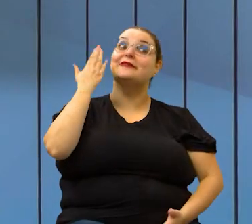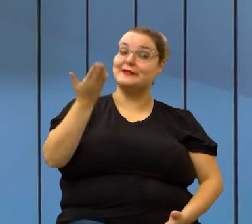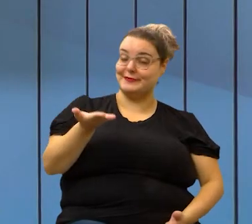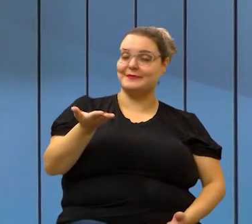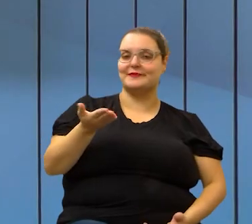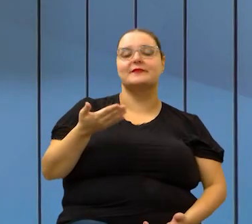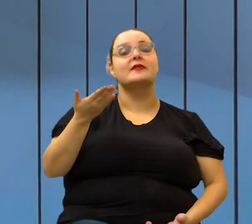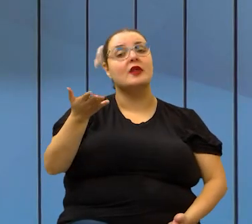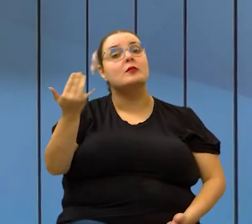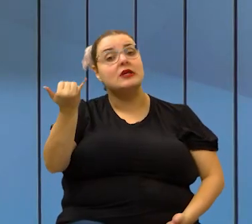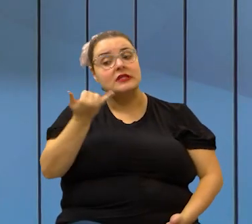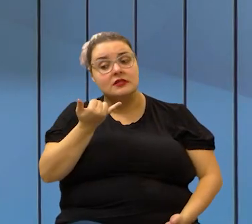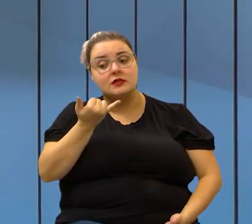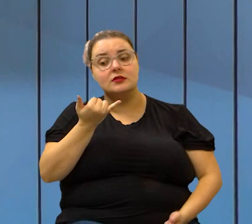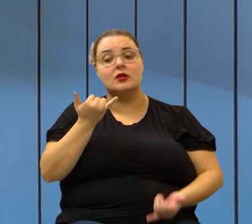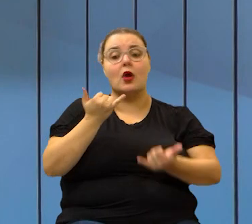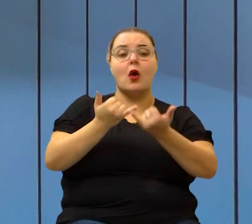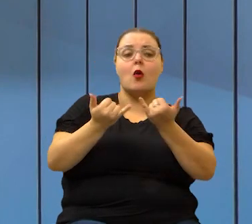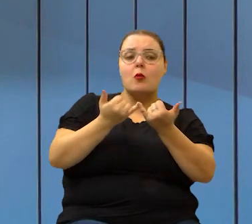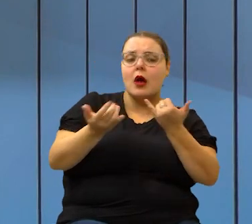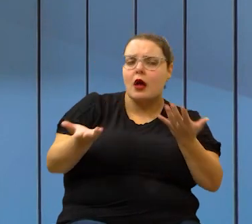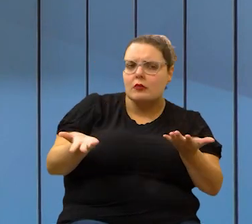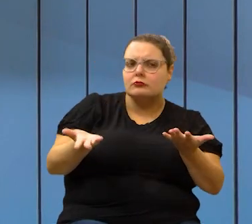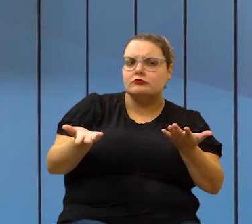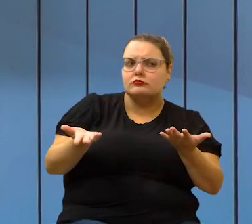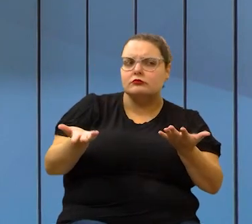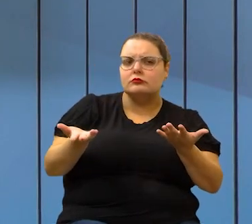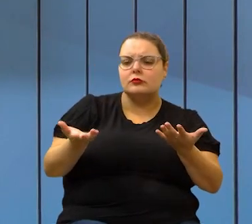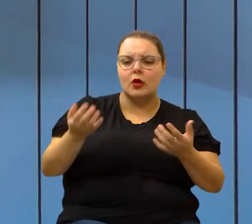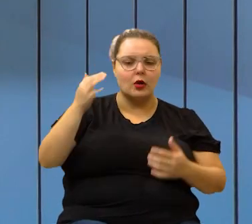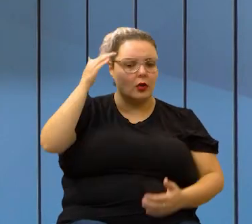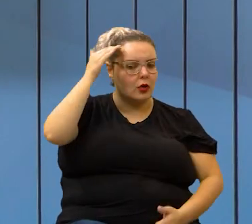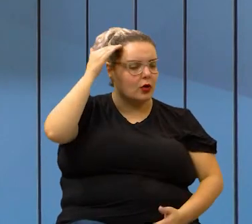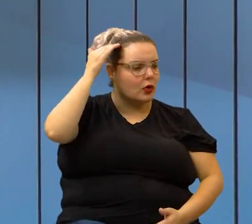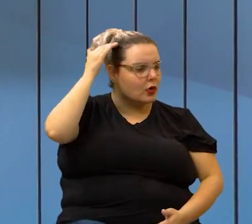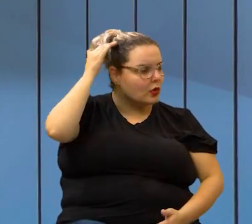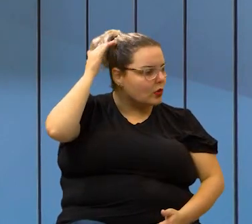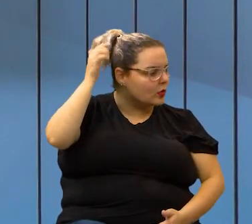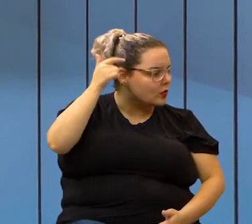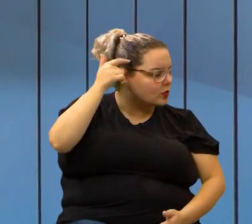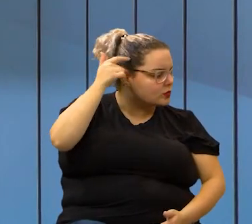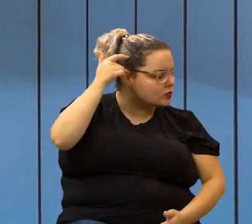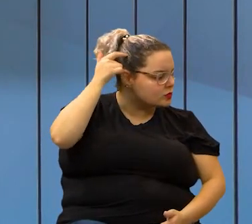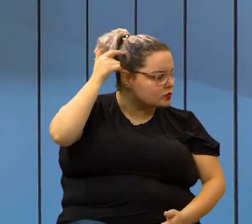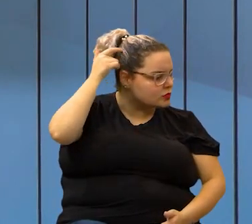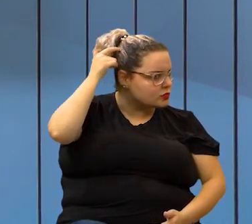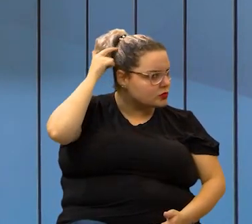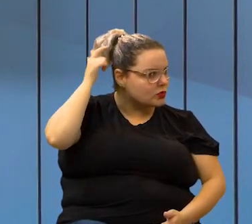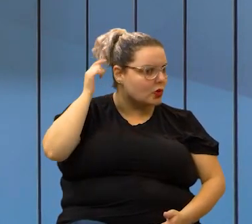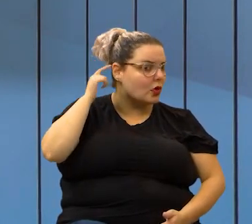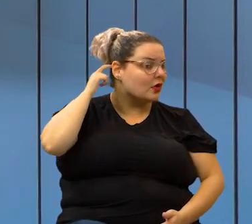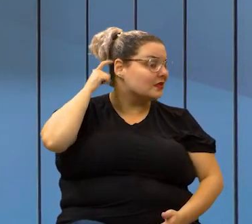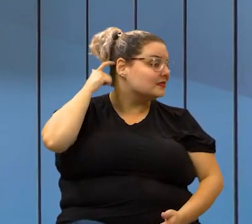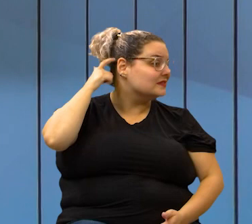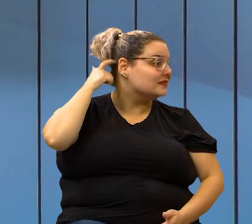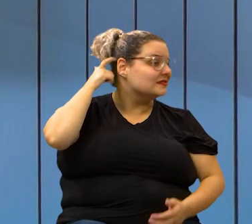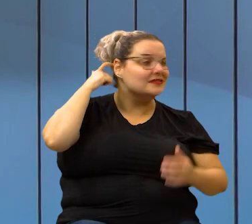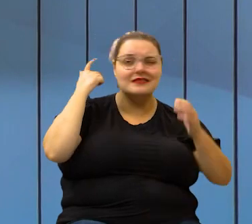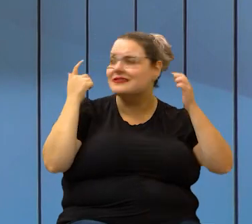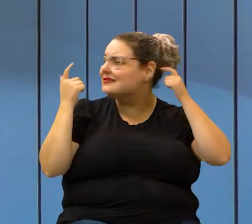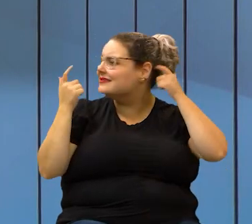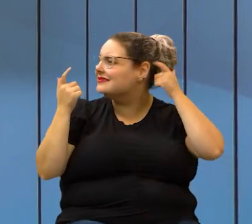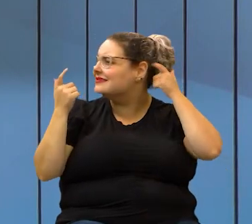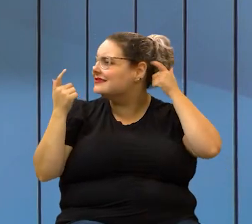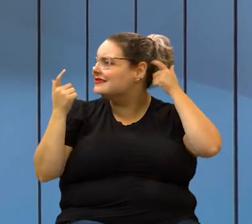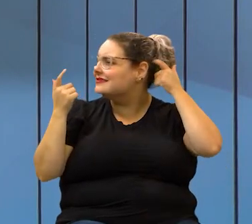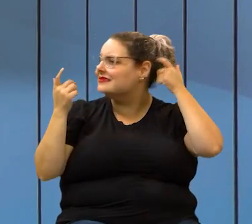viu? Mas você falou sobre uma parte aí que é o couro cabeludo. Esse período também pode ser um